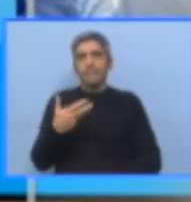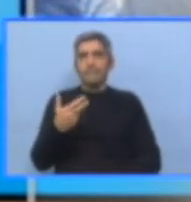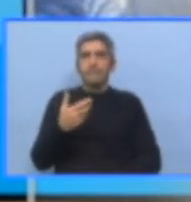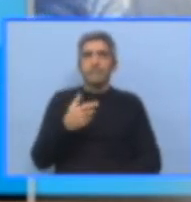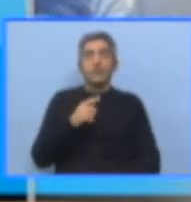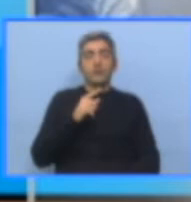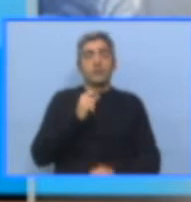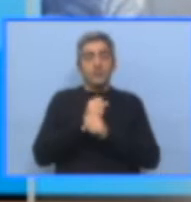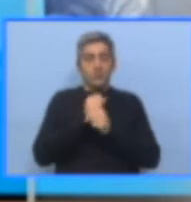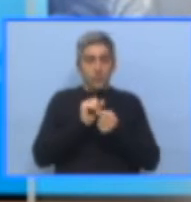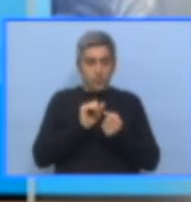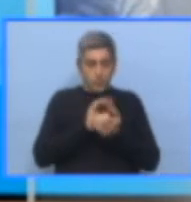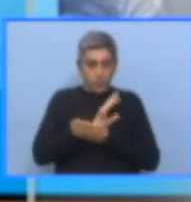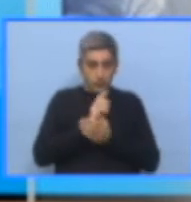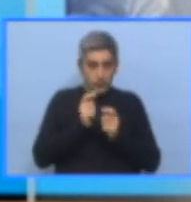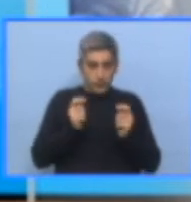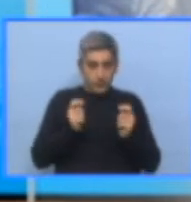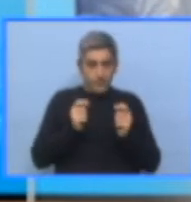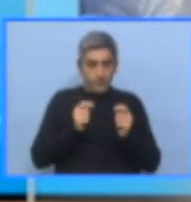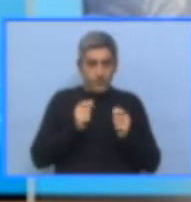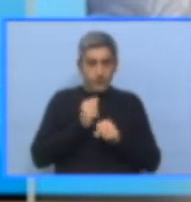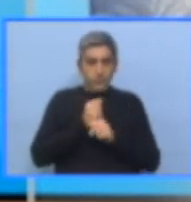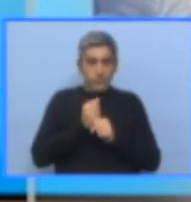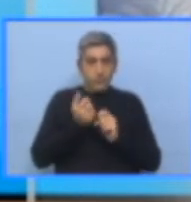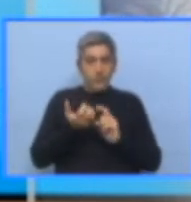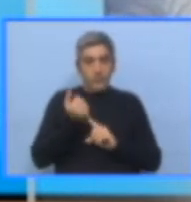o jornalismo conseguir